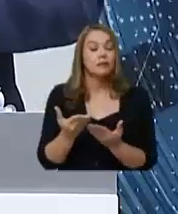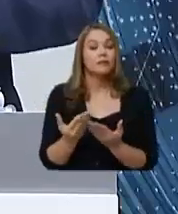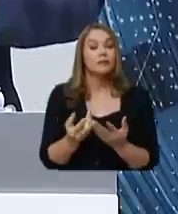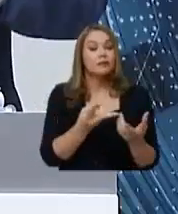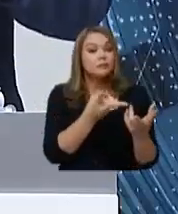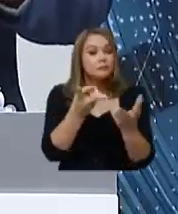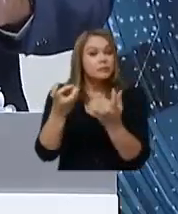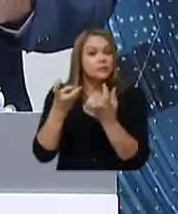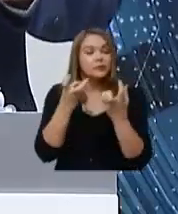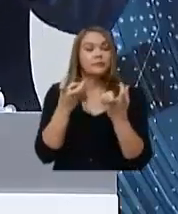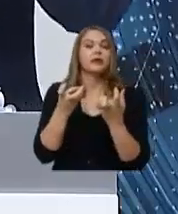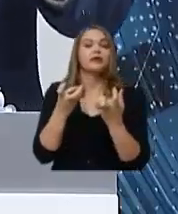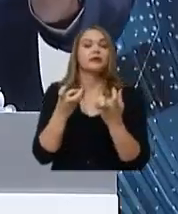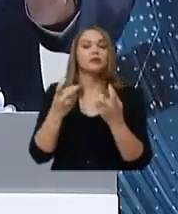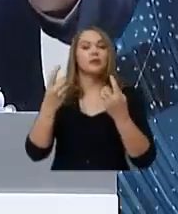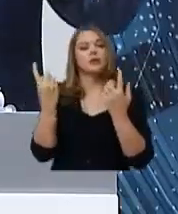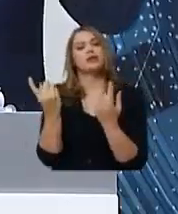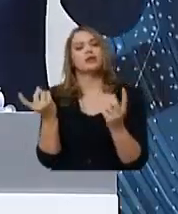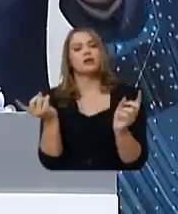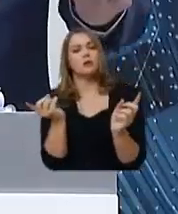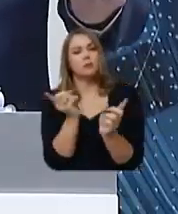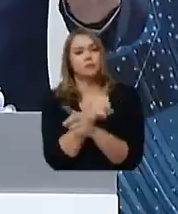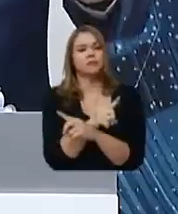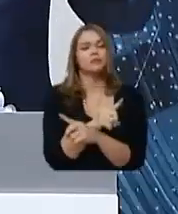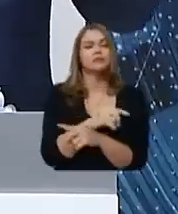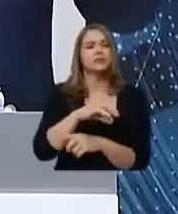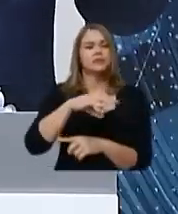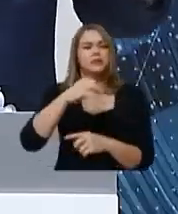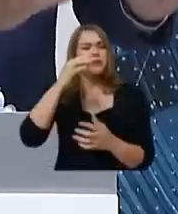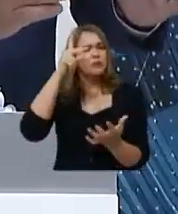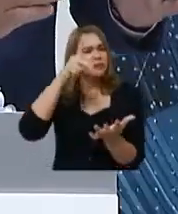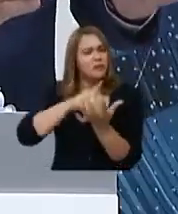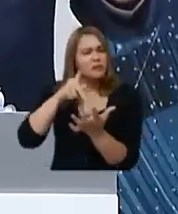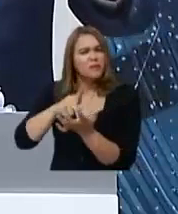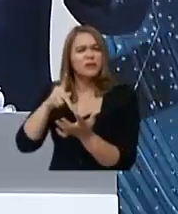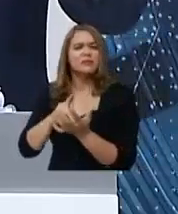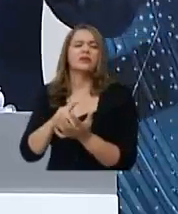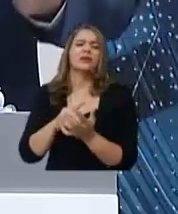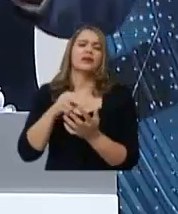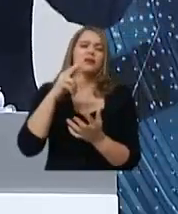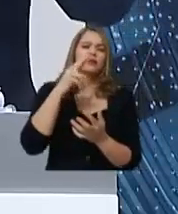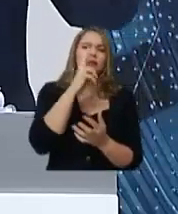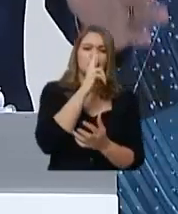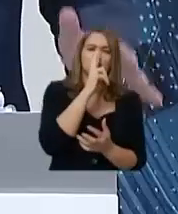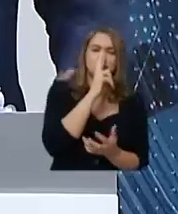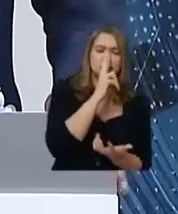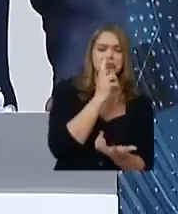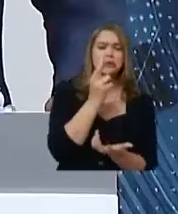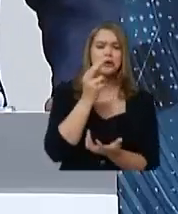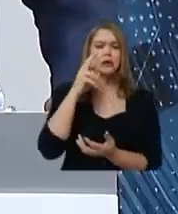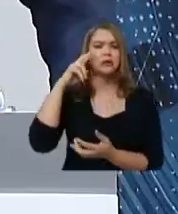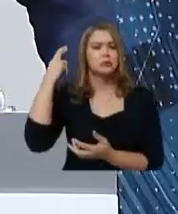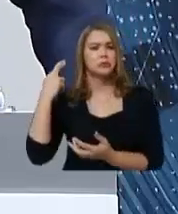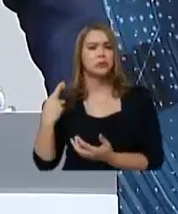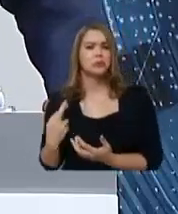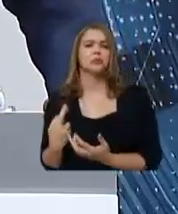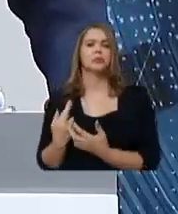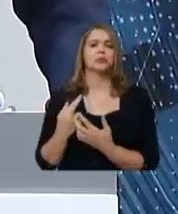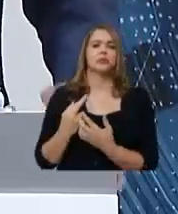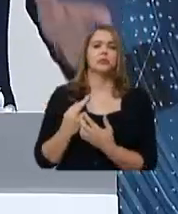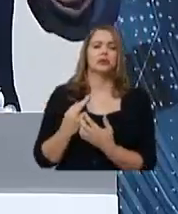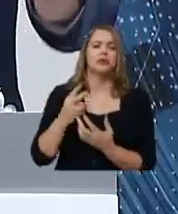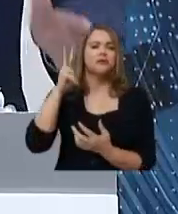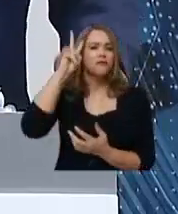verdade Rogério Valmir niule Dr Antônio Cláudio e outros que também são